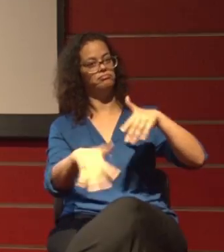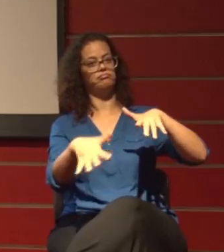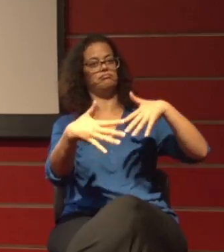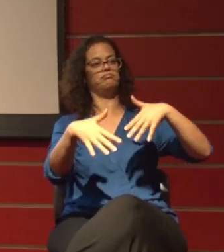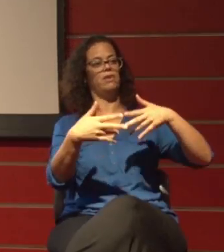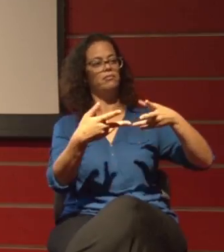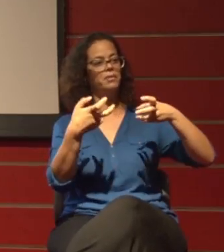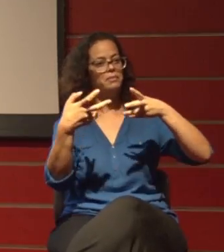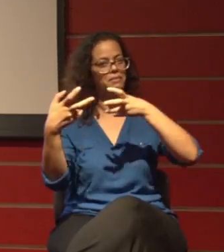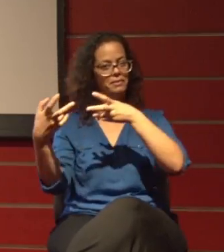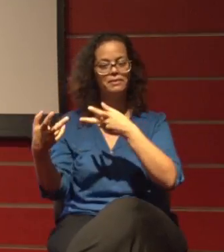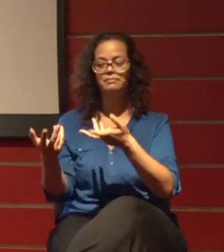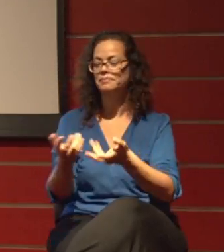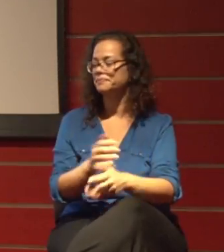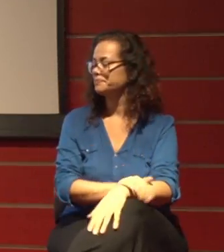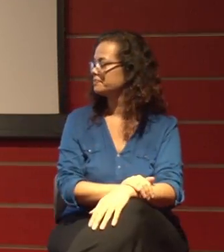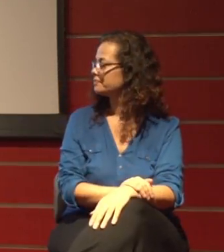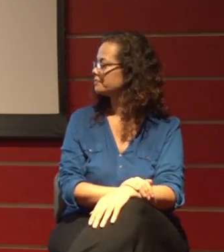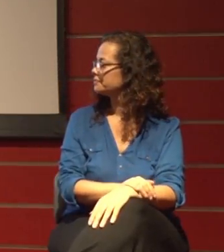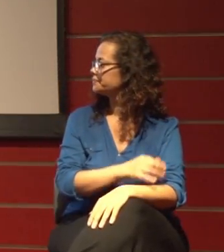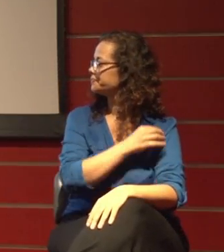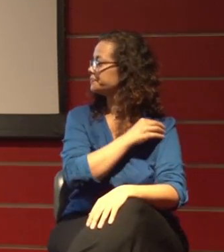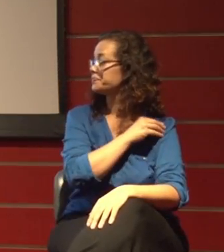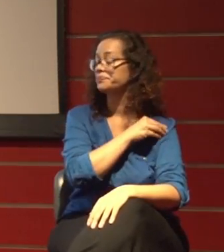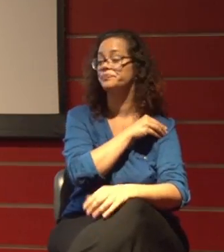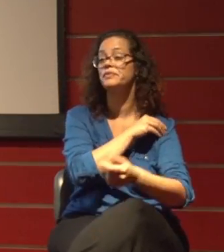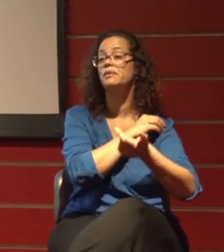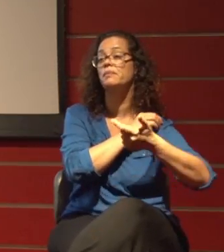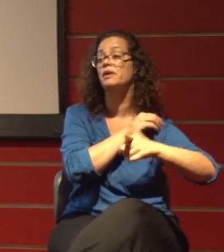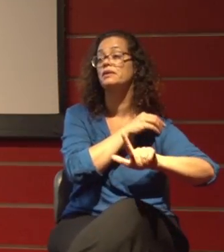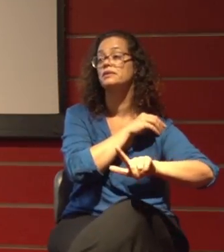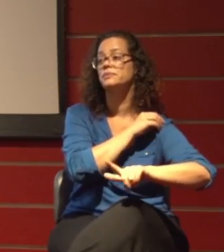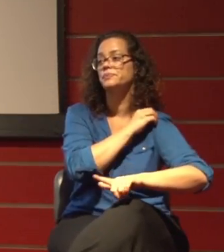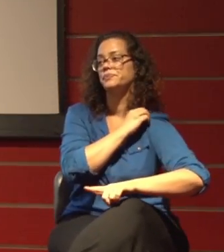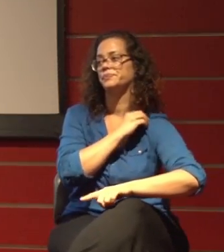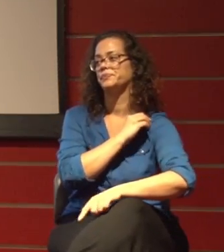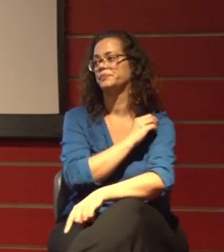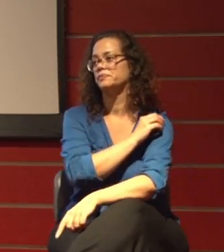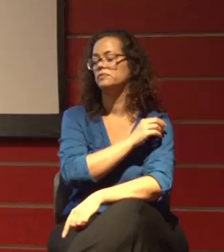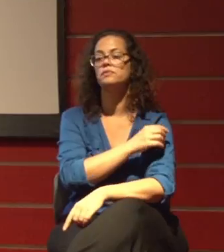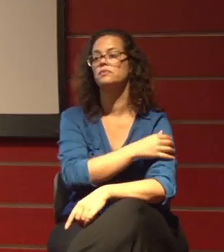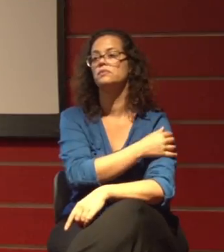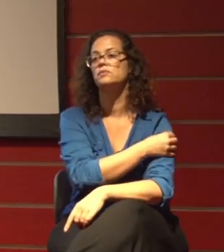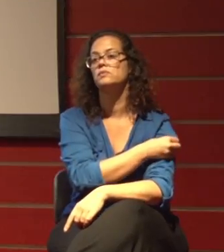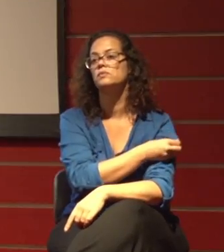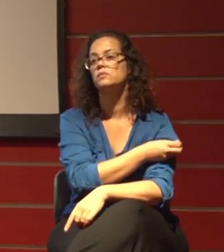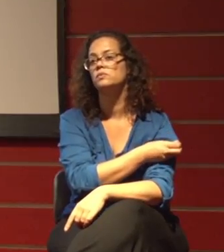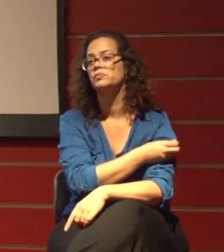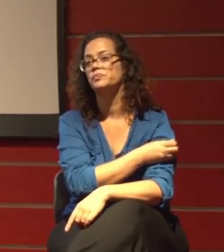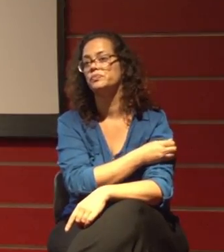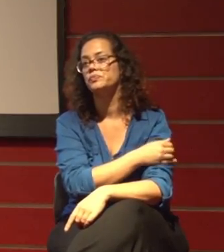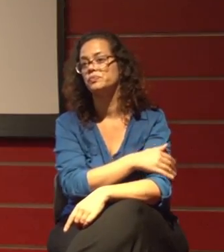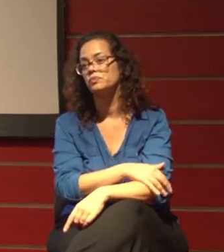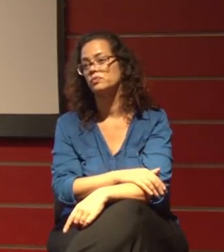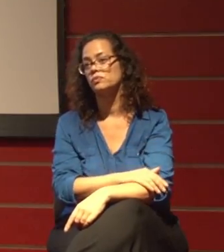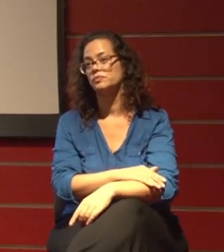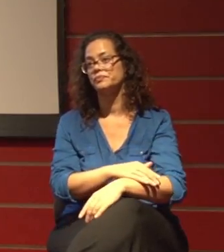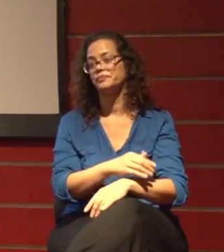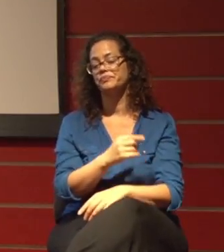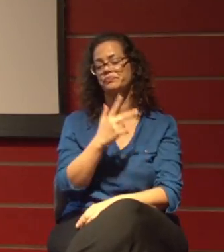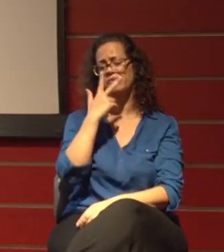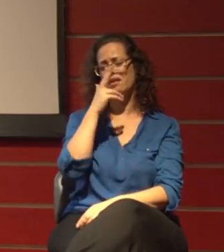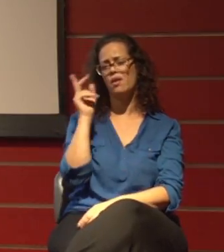algum modo chegando né mais alguma coisa é que eu acho que a já é uma